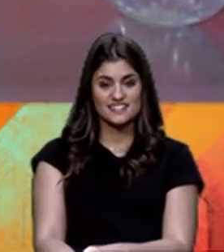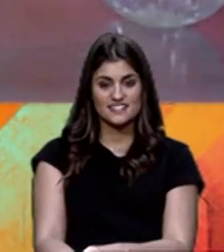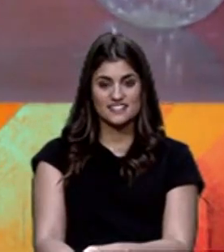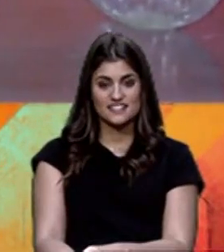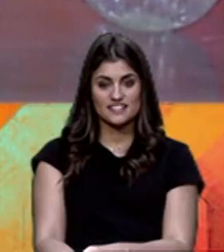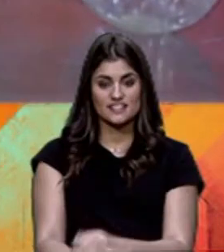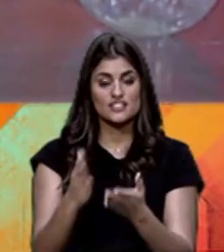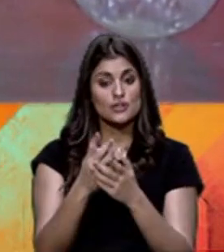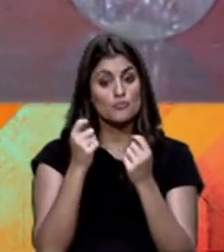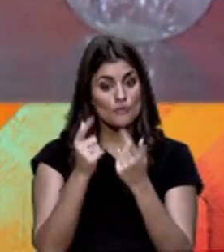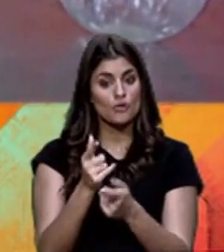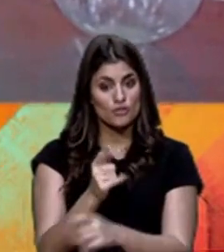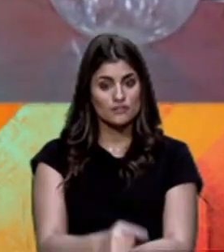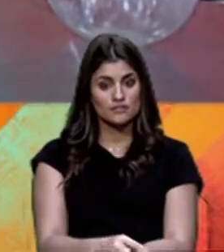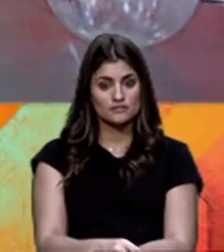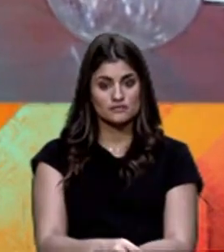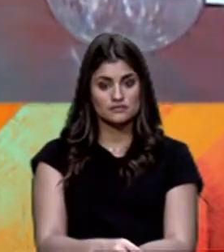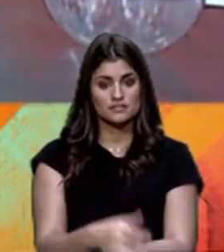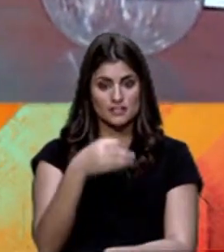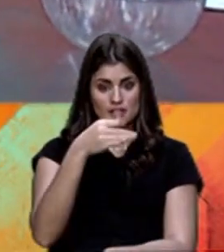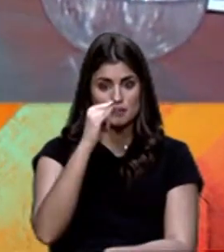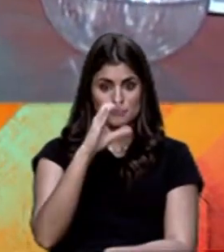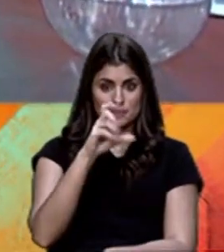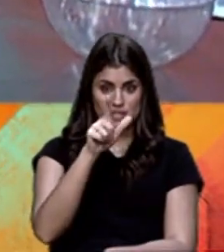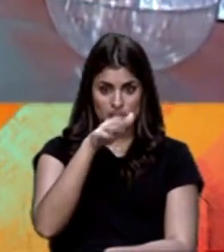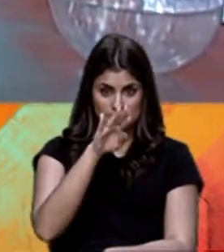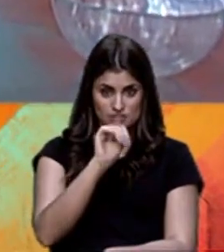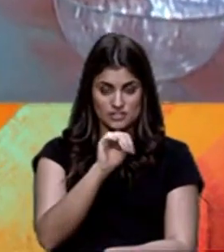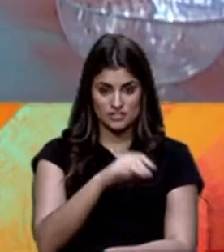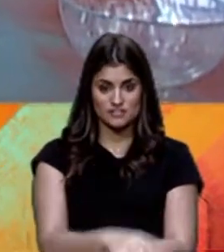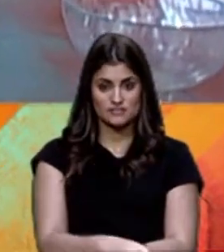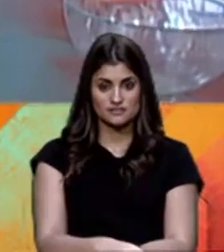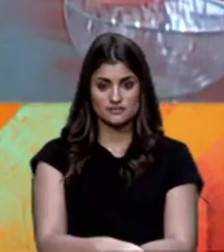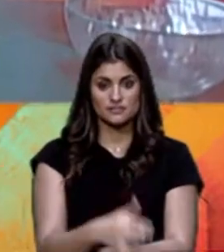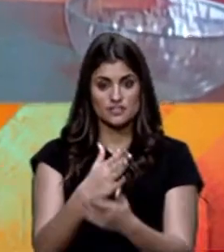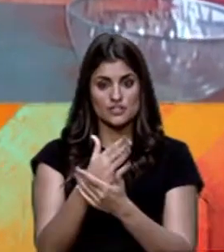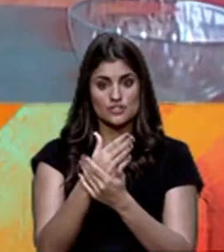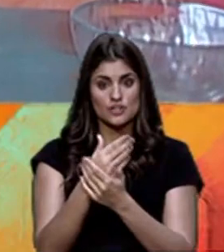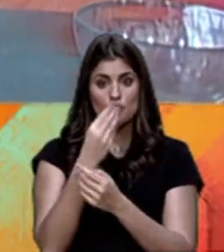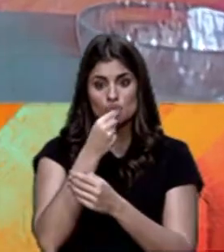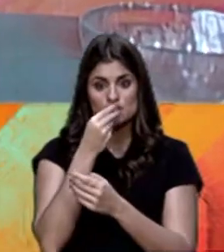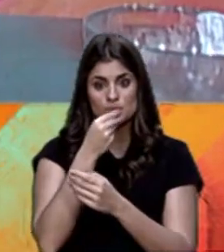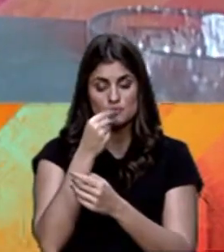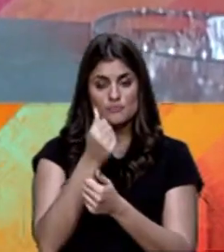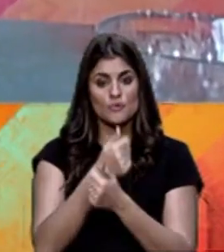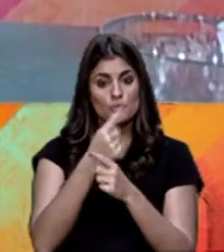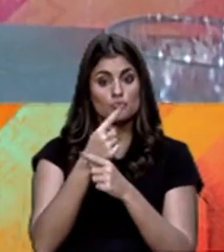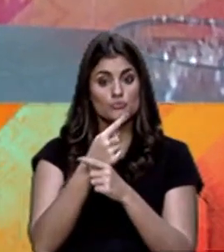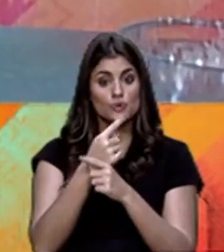Só um bocadinho de pickles, só para ficar mais apelativo, porque os olhos também